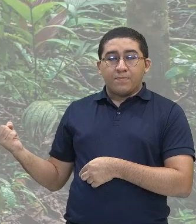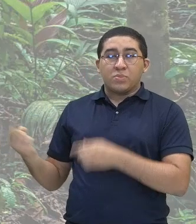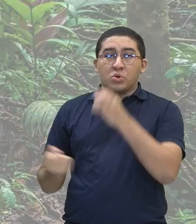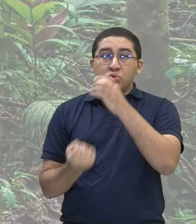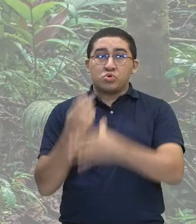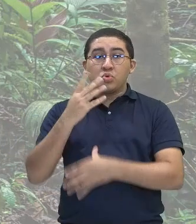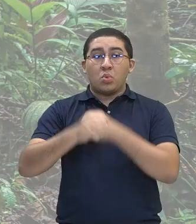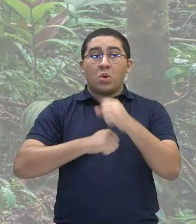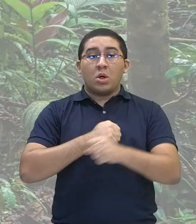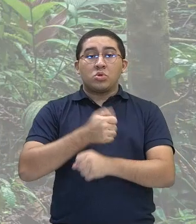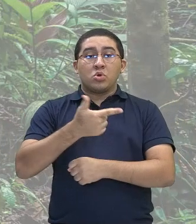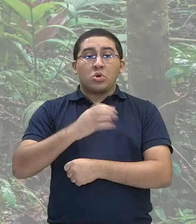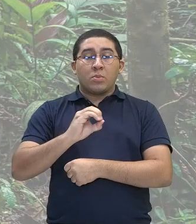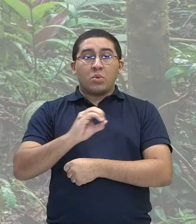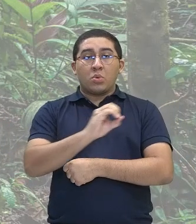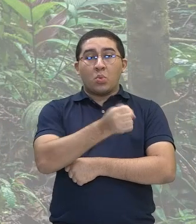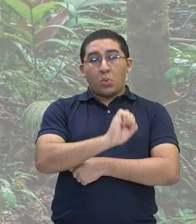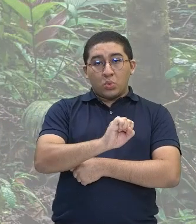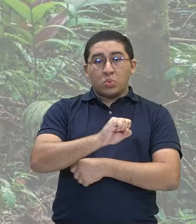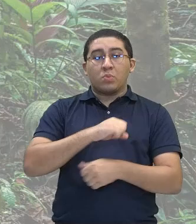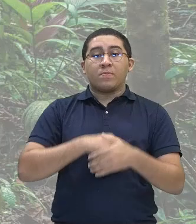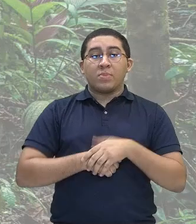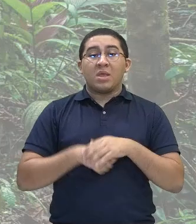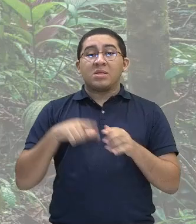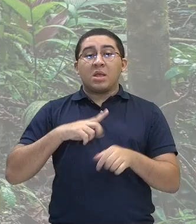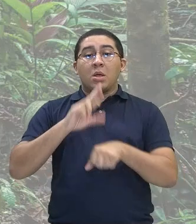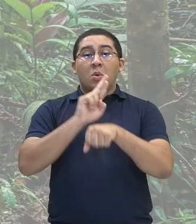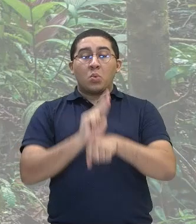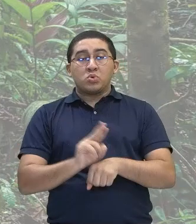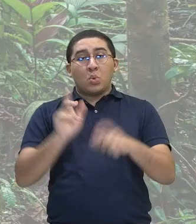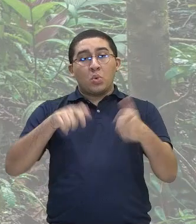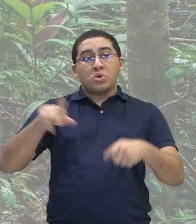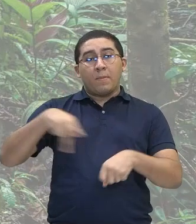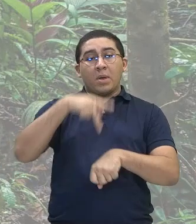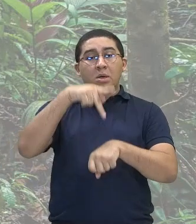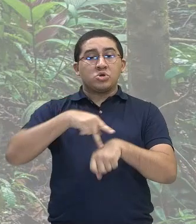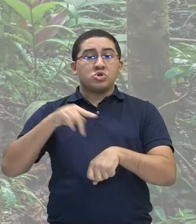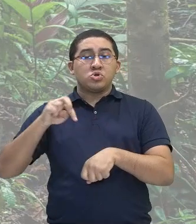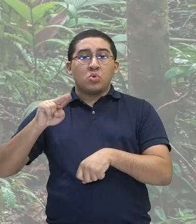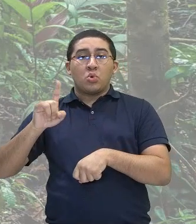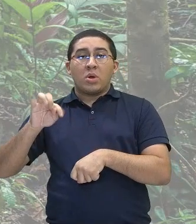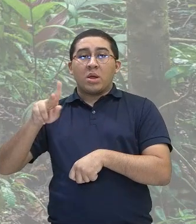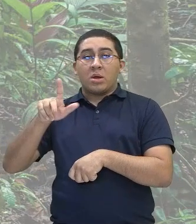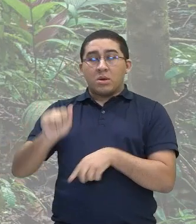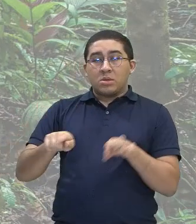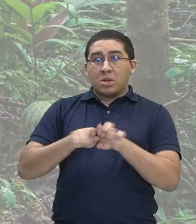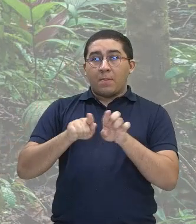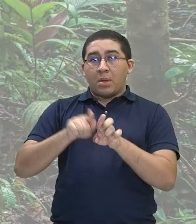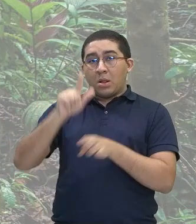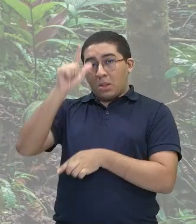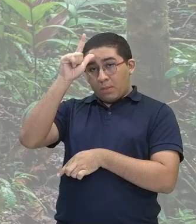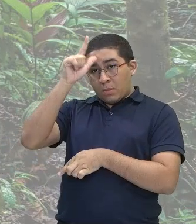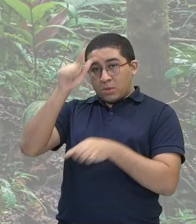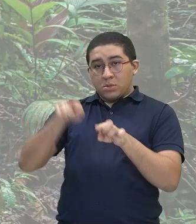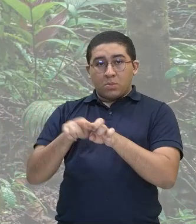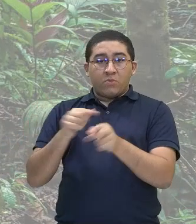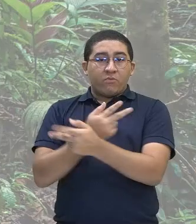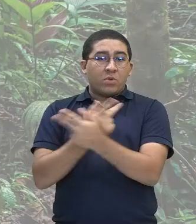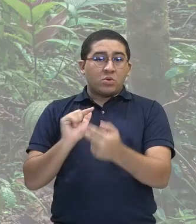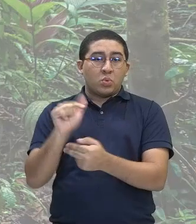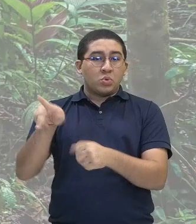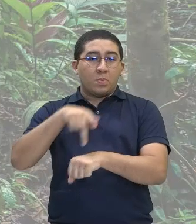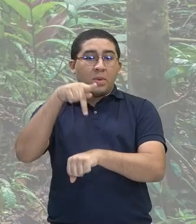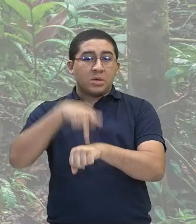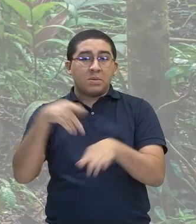recursos internacionais, ele capta esses recursos da Noruega, Alemanha, dentre outros países, para